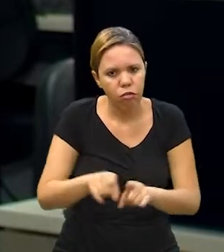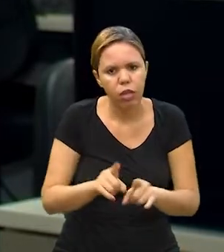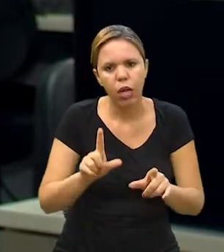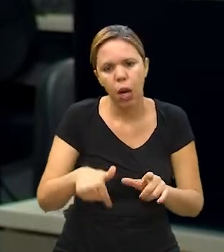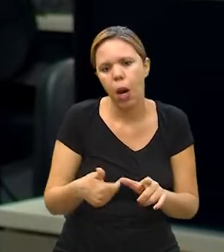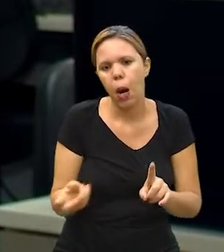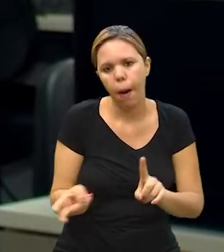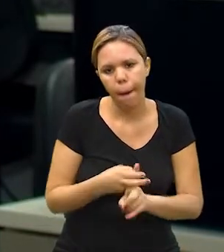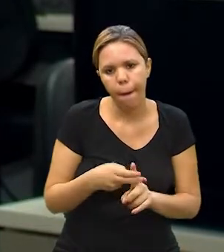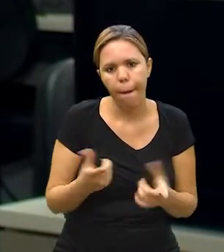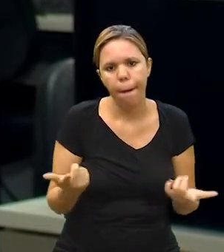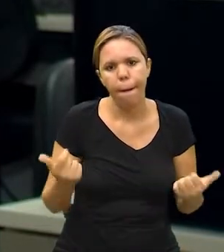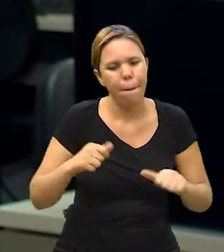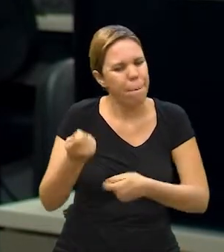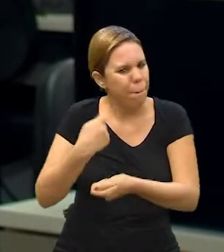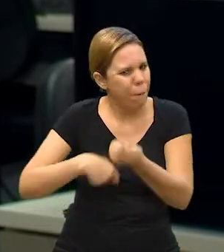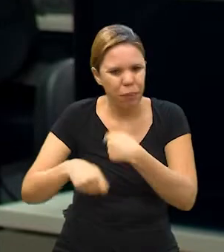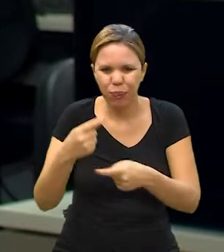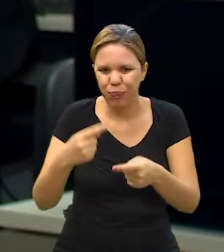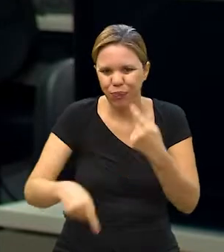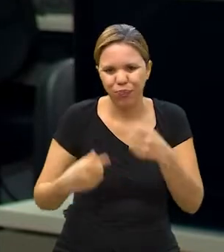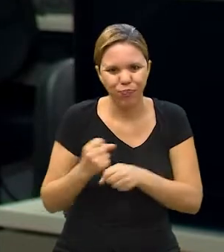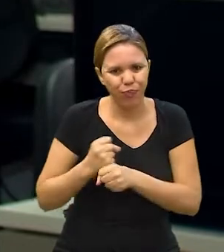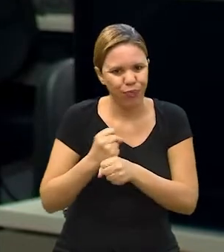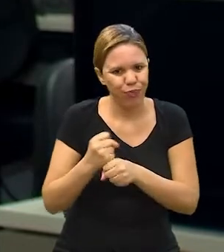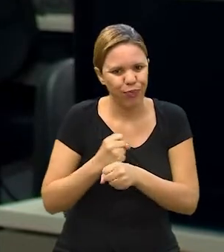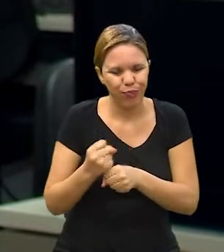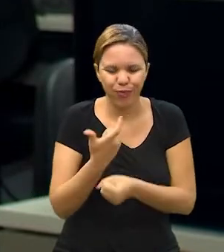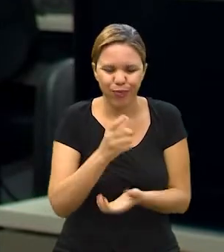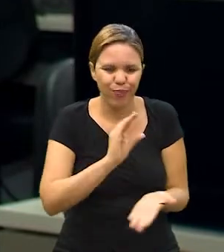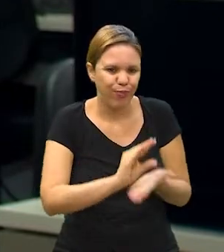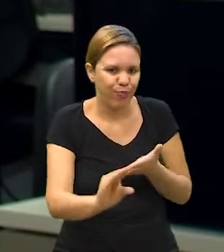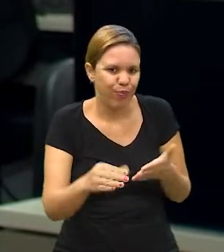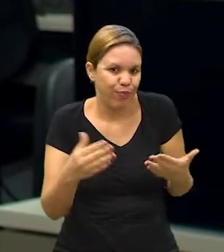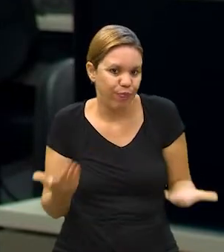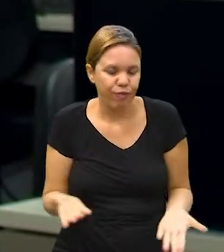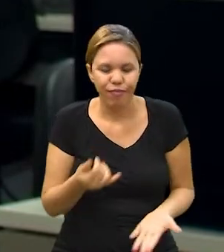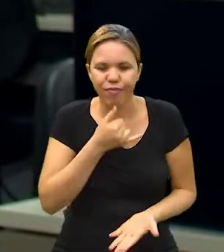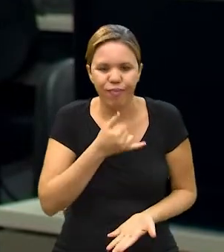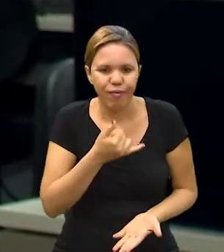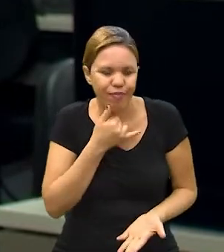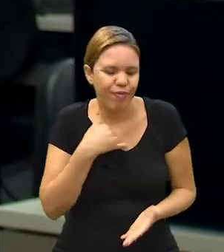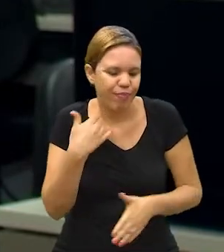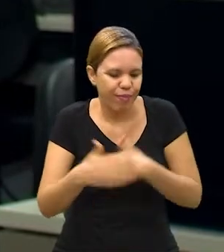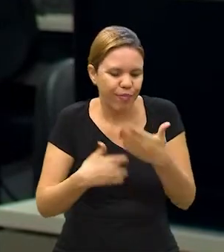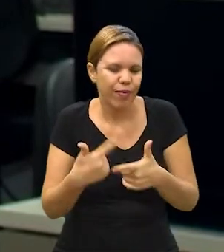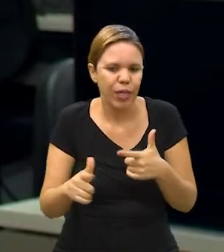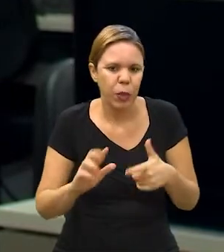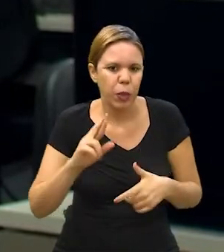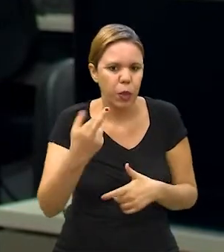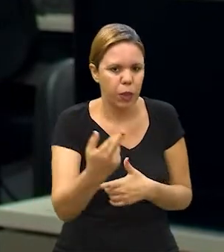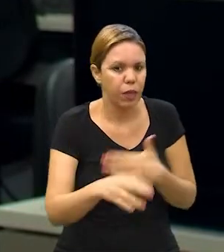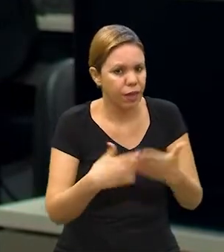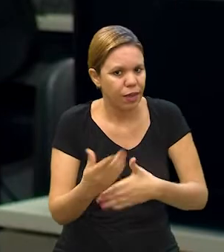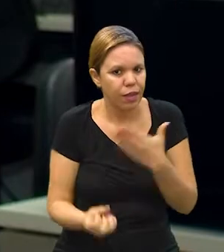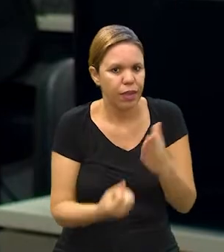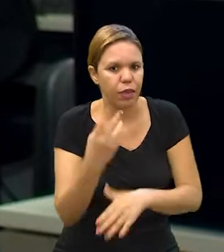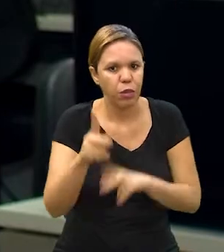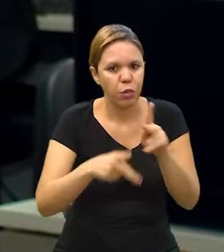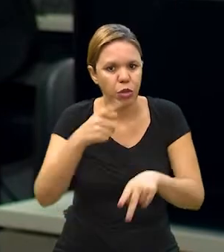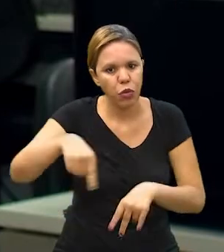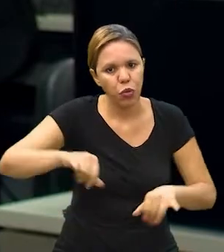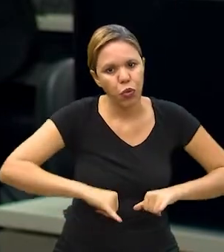está muito mal administrada também há muitos anos, além de mal financiada. E aí, infelizmente, as consequências estão sendo sentidas cotidianamente pelas